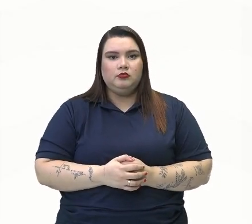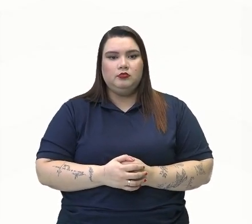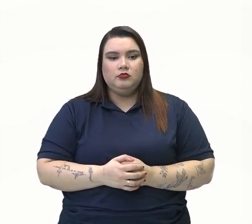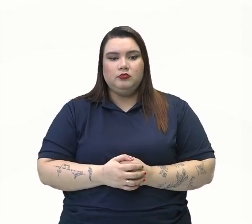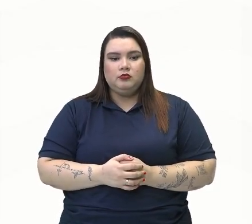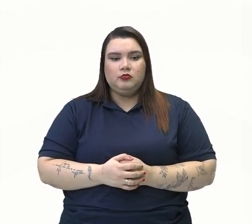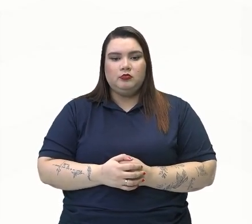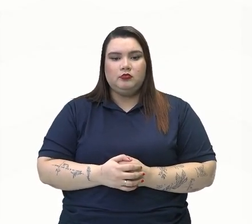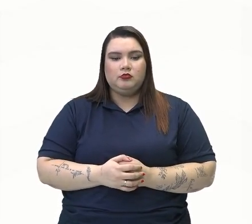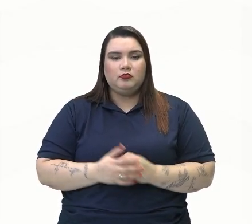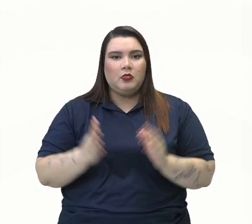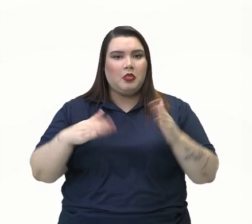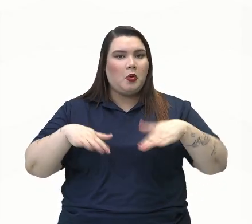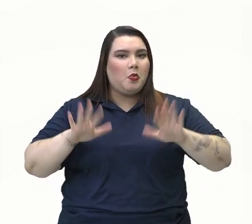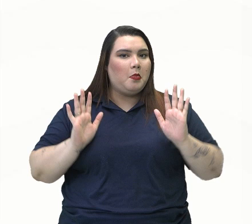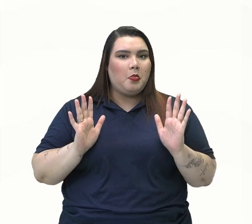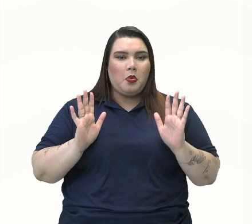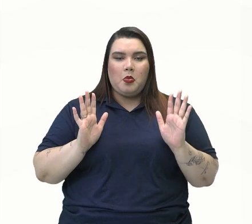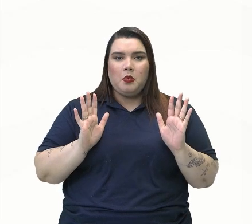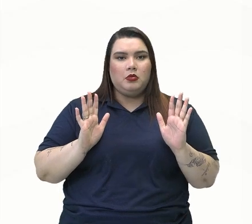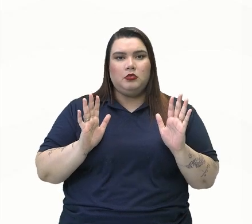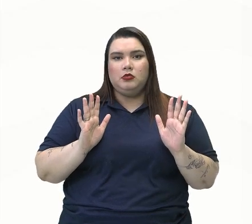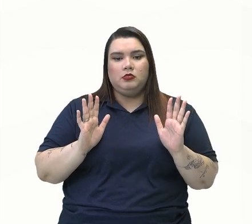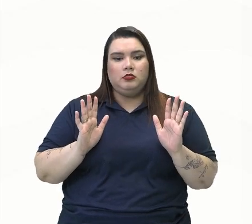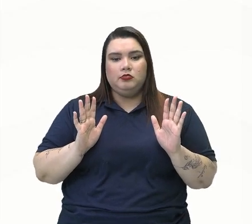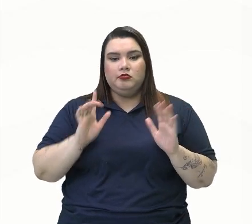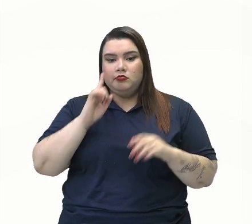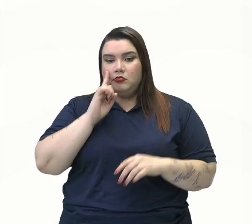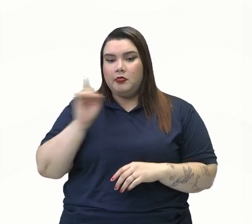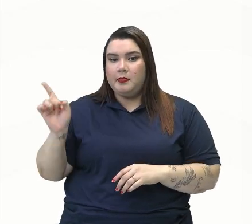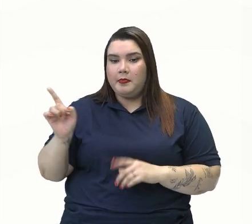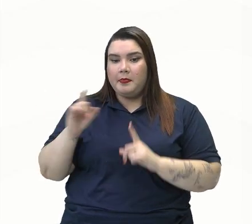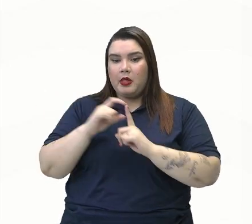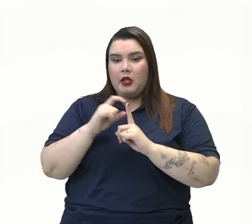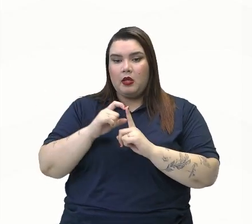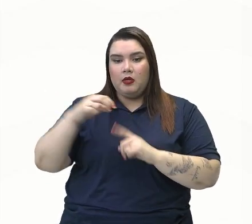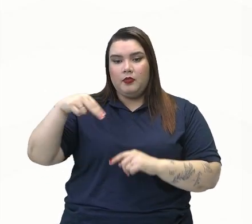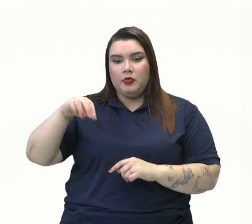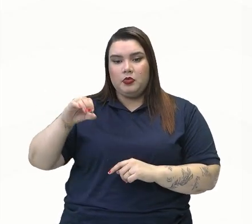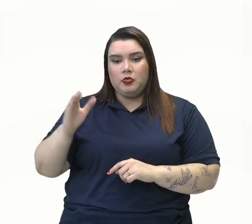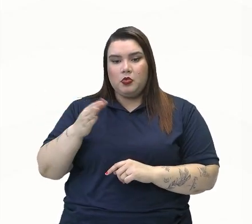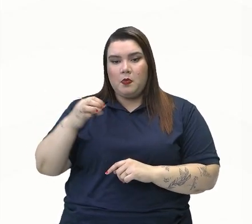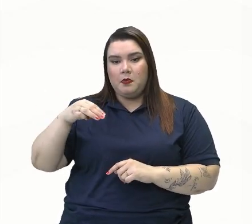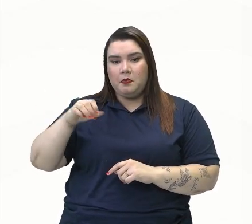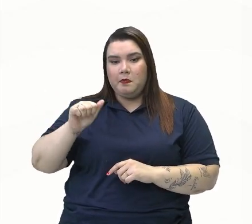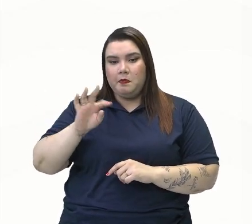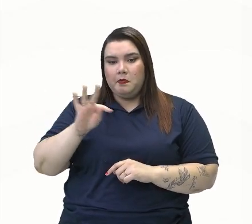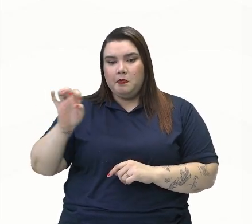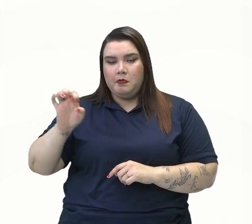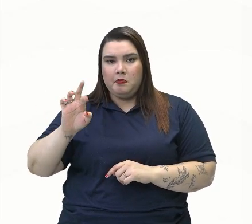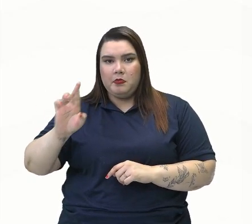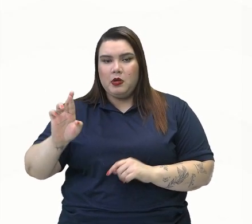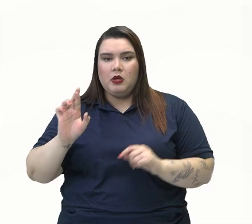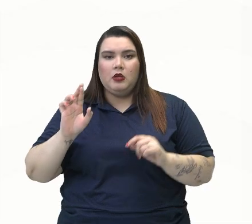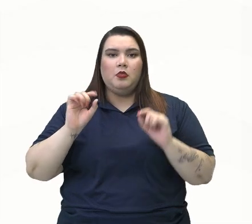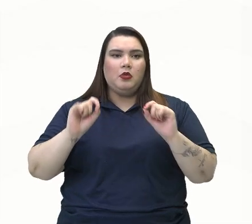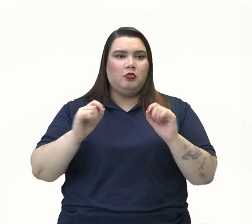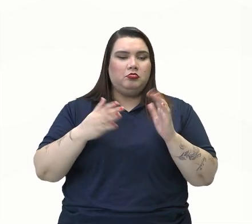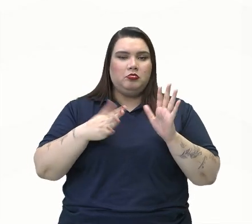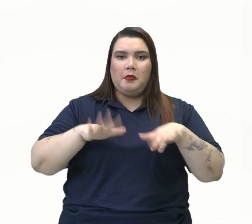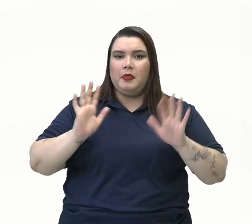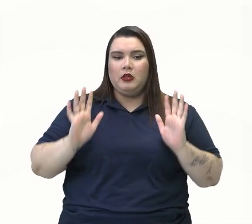background. Então, não importa, a expressão no matter quer dizer não importa, não interessa a nossa